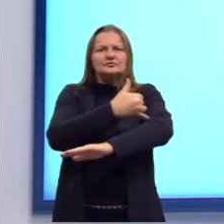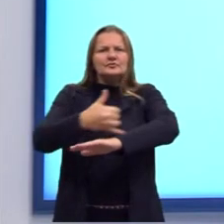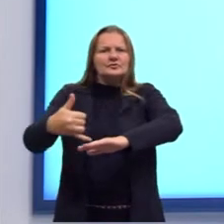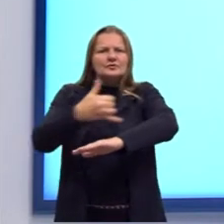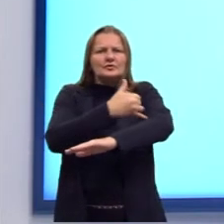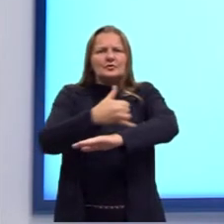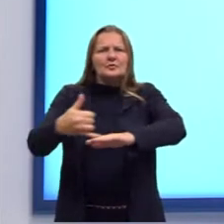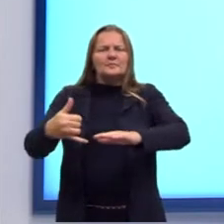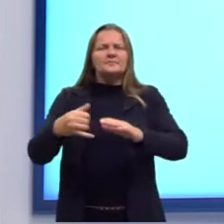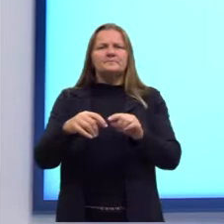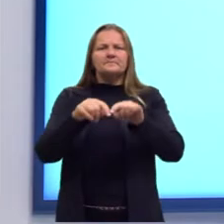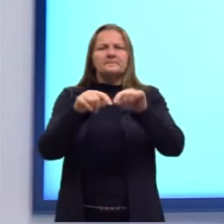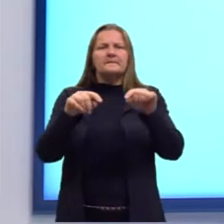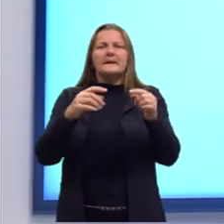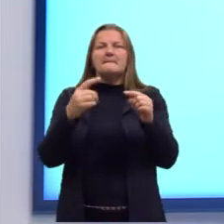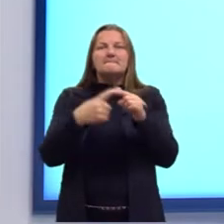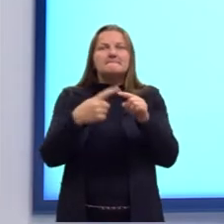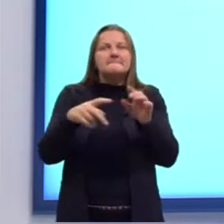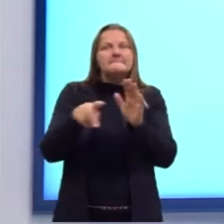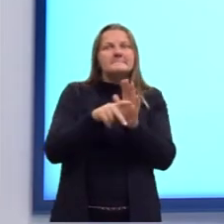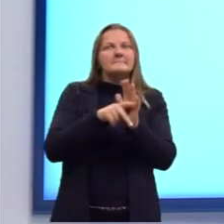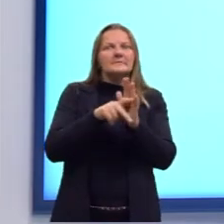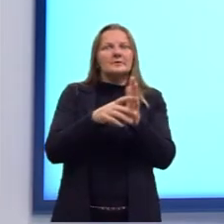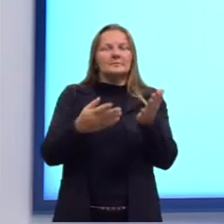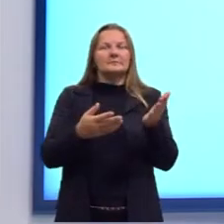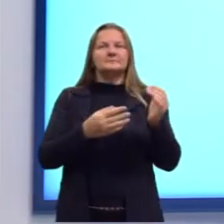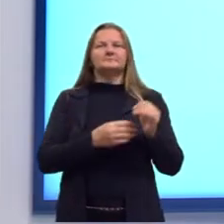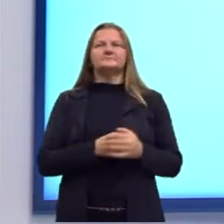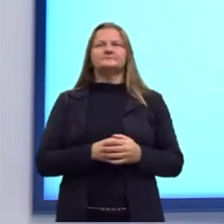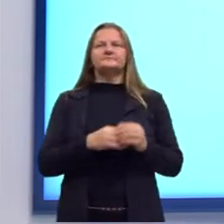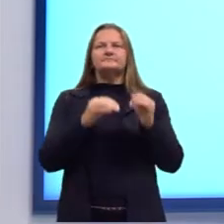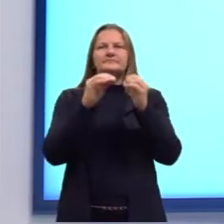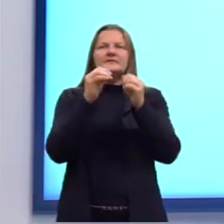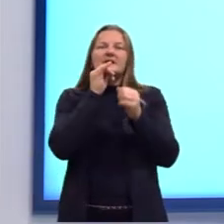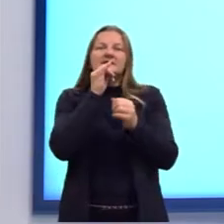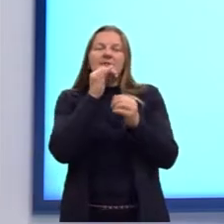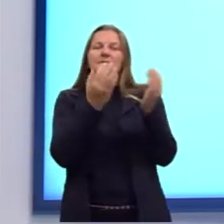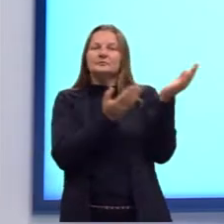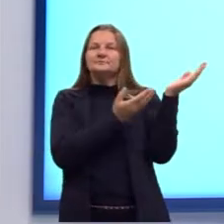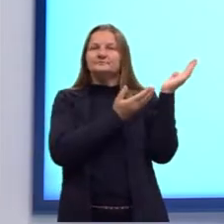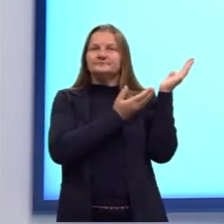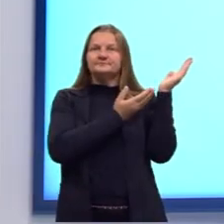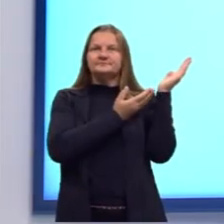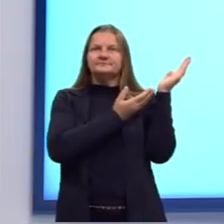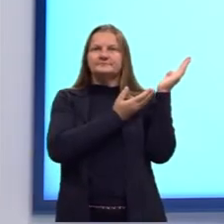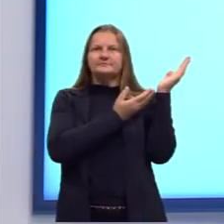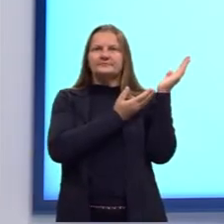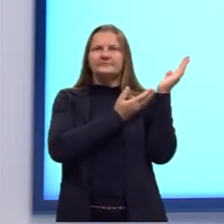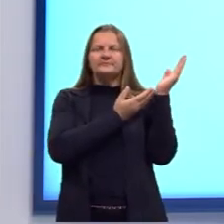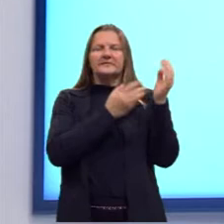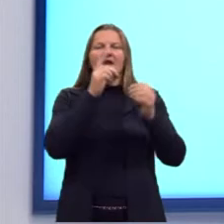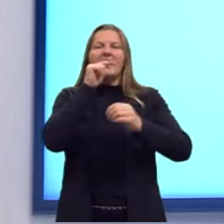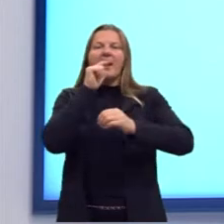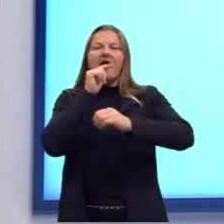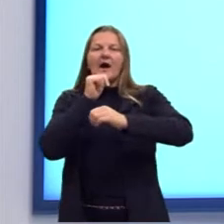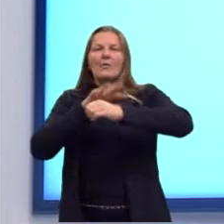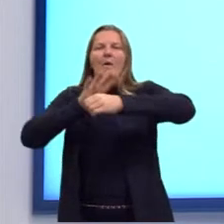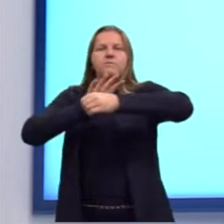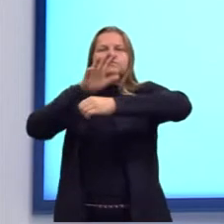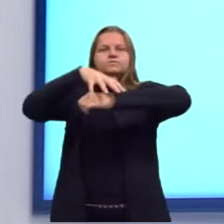energia em eletricidade tá então a gente tem na imagem um exemplo de uma hidrelétrica